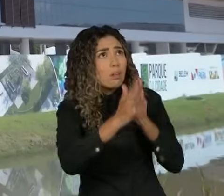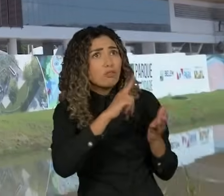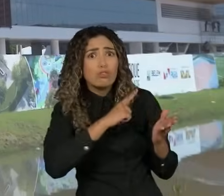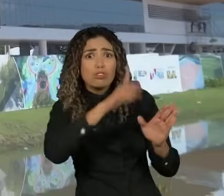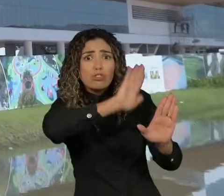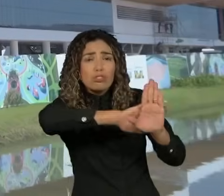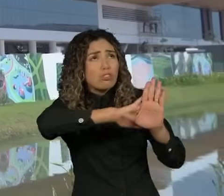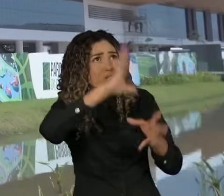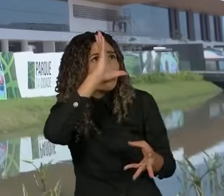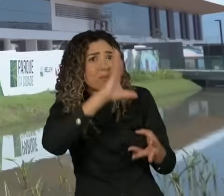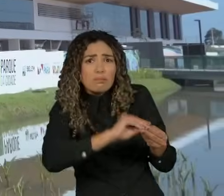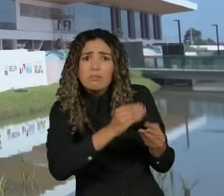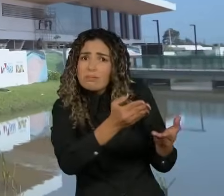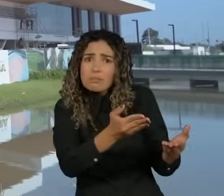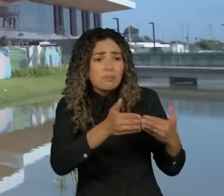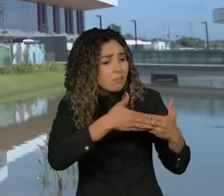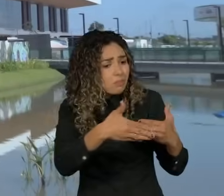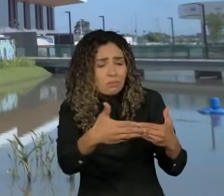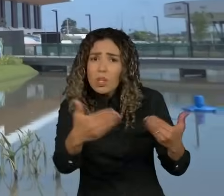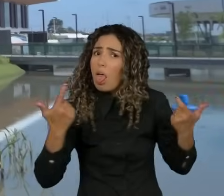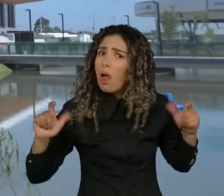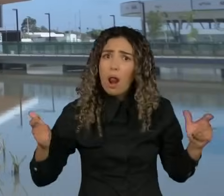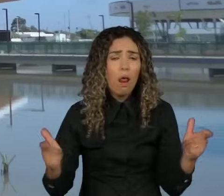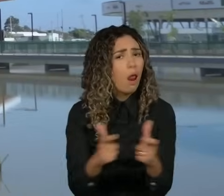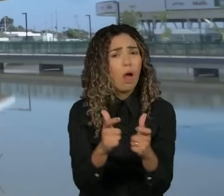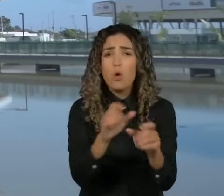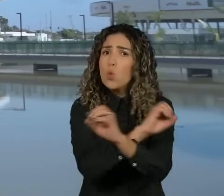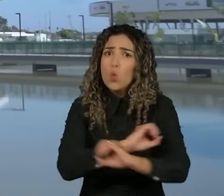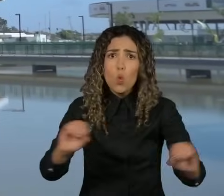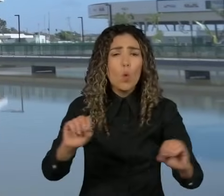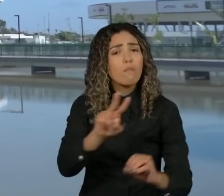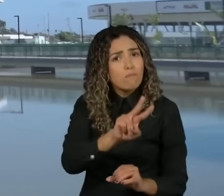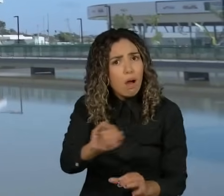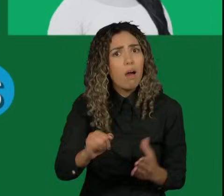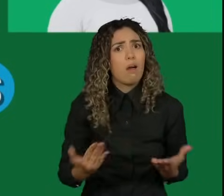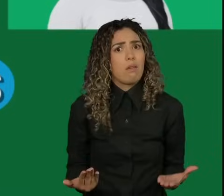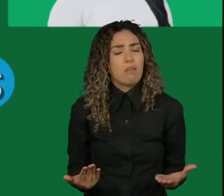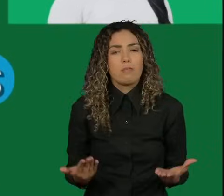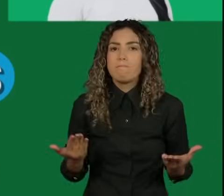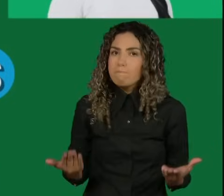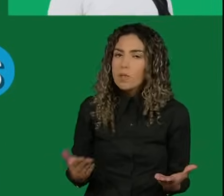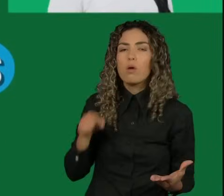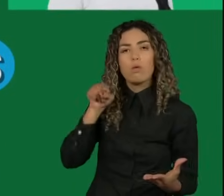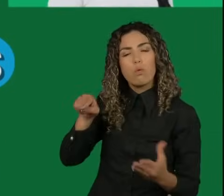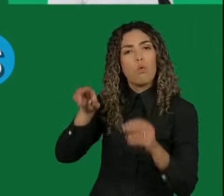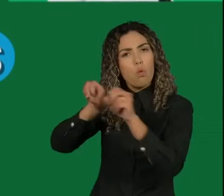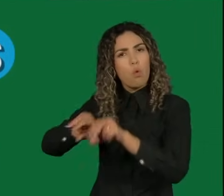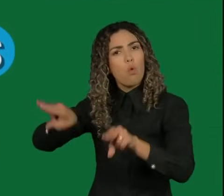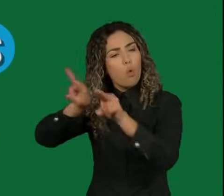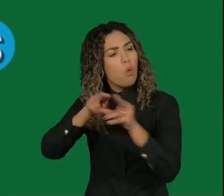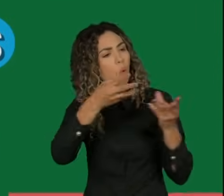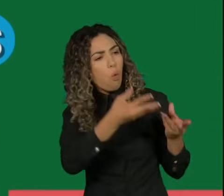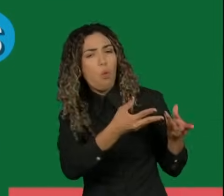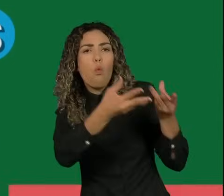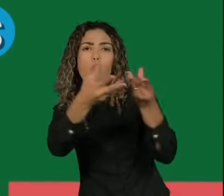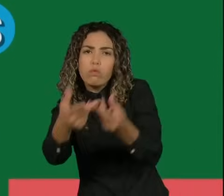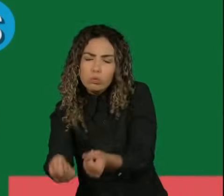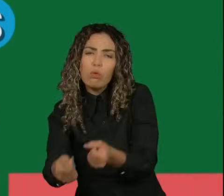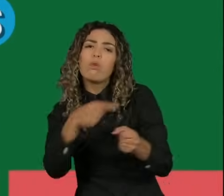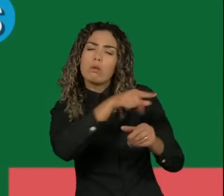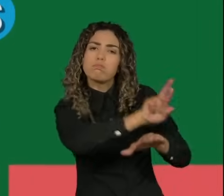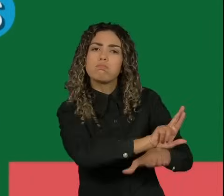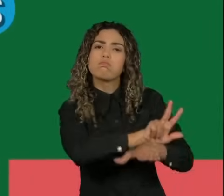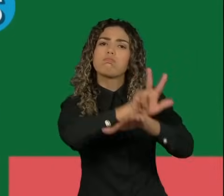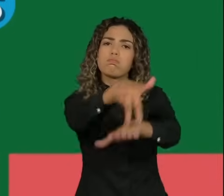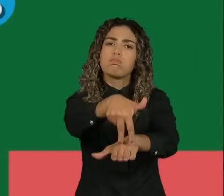Com a aproximação da COP30 em novembro em Belém do Pará, foi convidada pelas Nações Unidas a integrar o Conselho